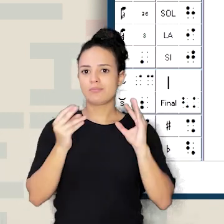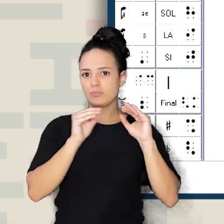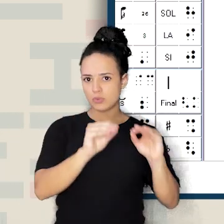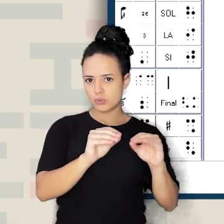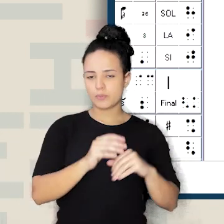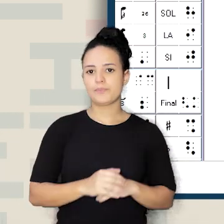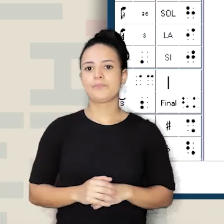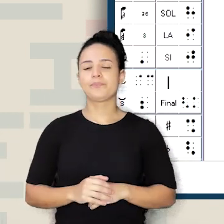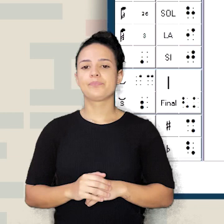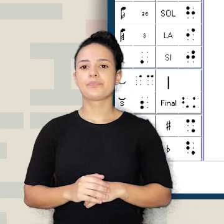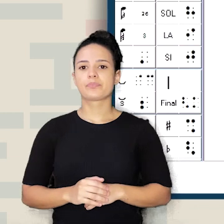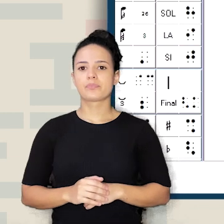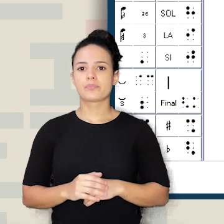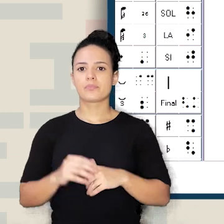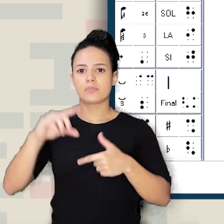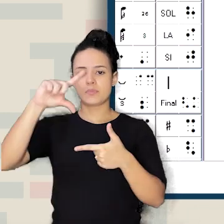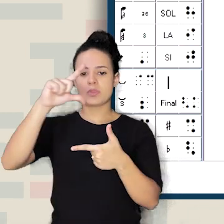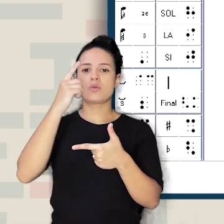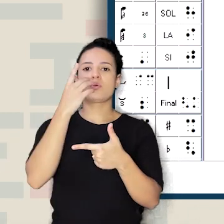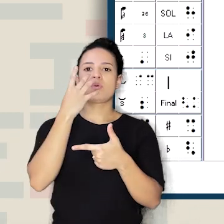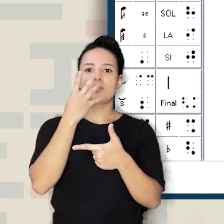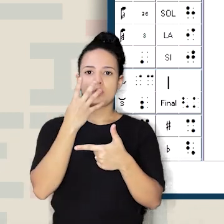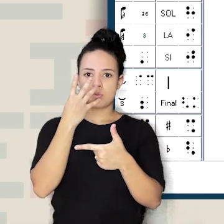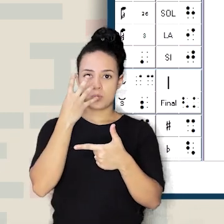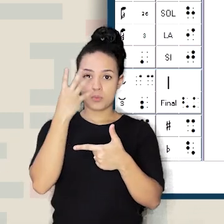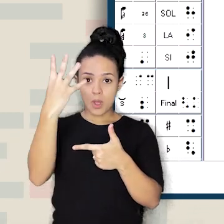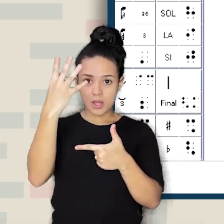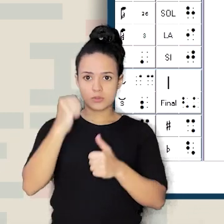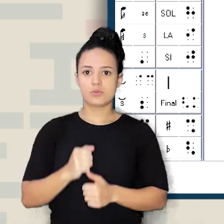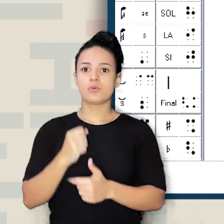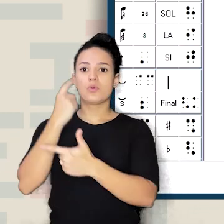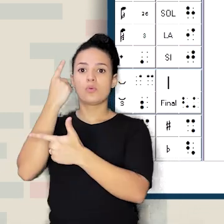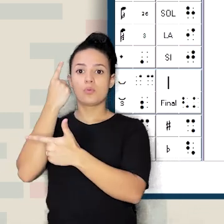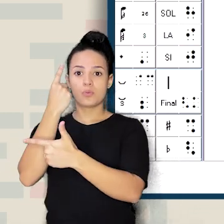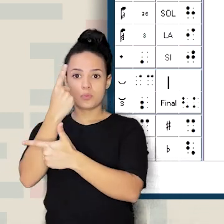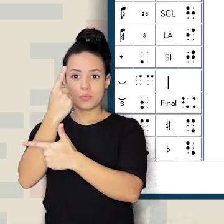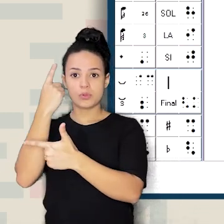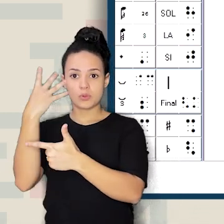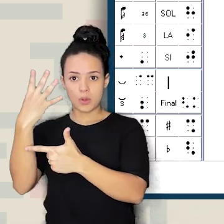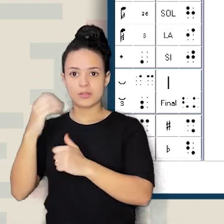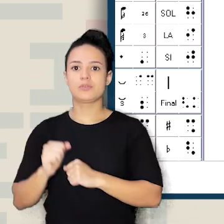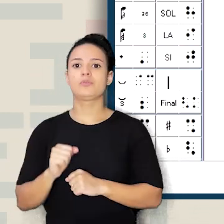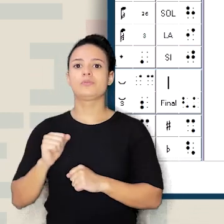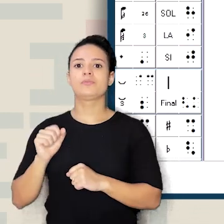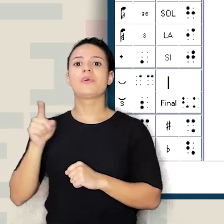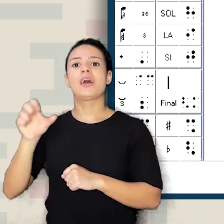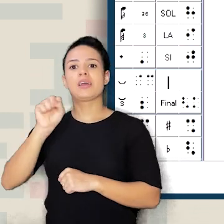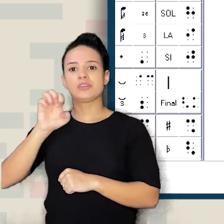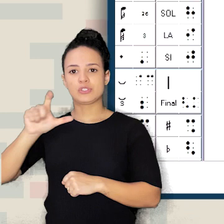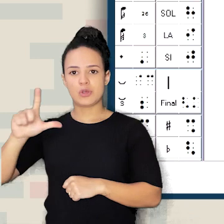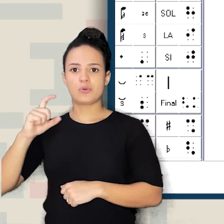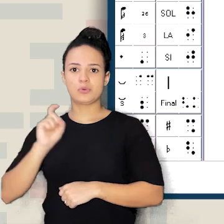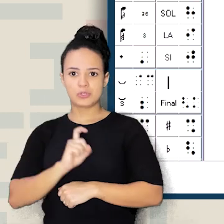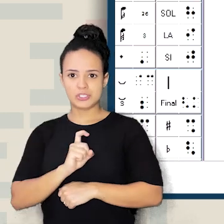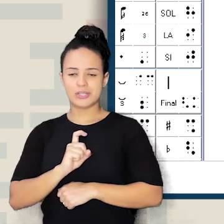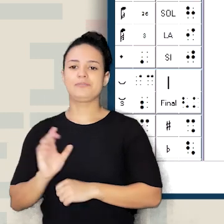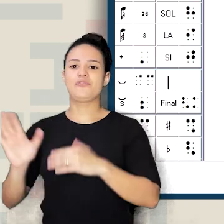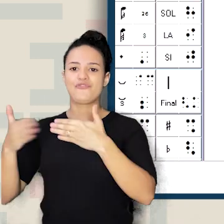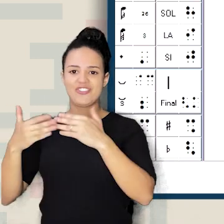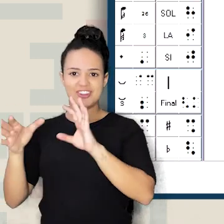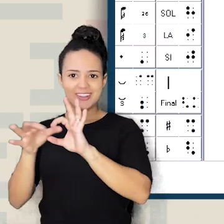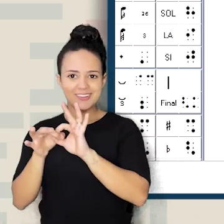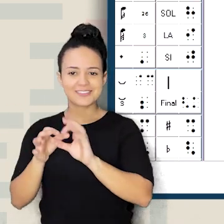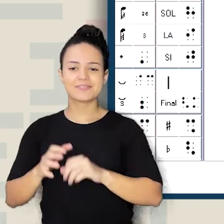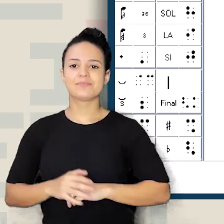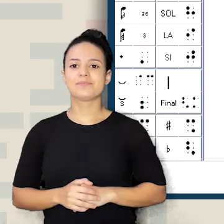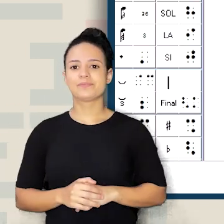iguais, tá? Então a gente vai usar Sol, a gente escreveu, 4, Primeira oitava. 1 e 4, Ligadura simples. Sol